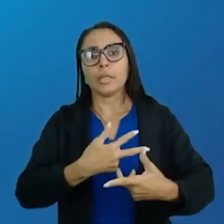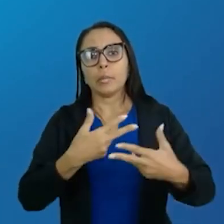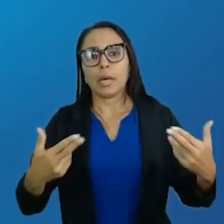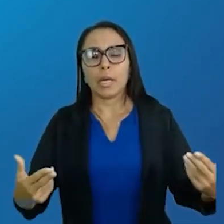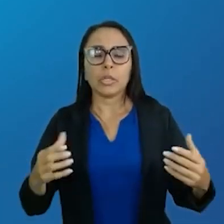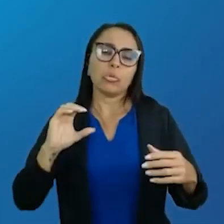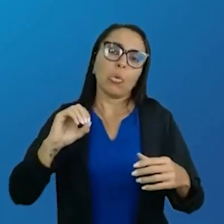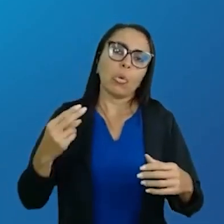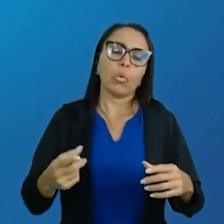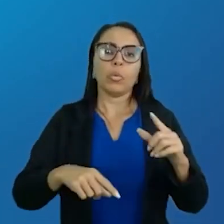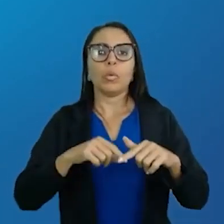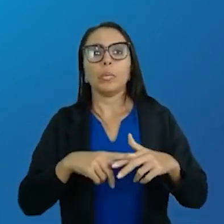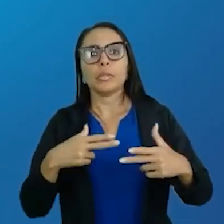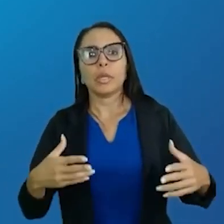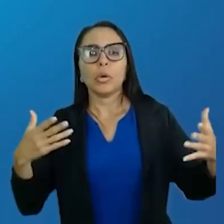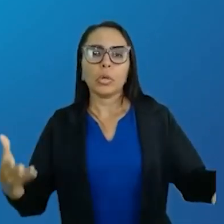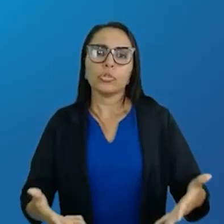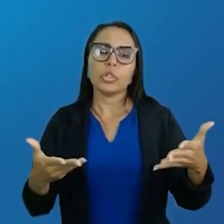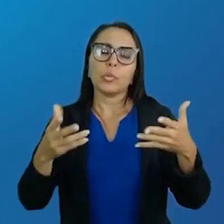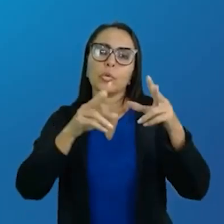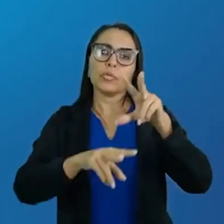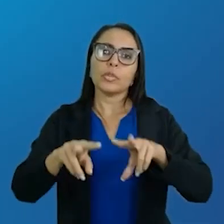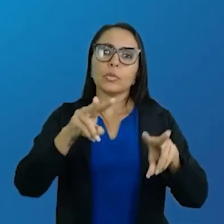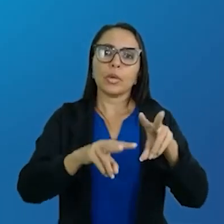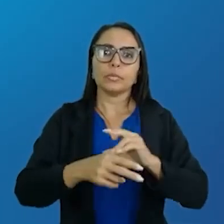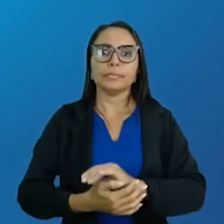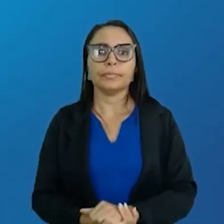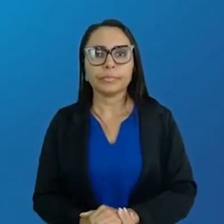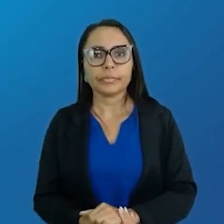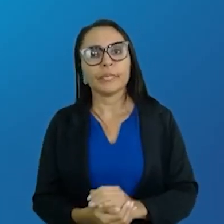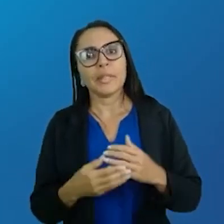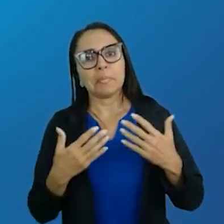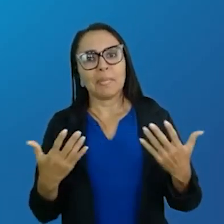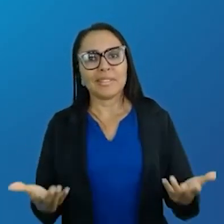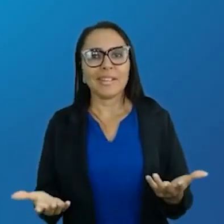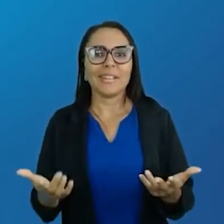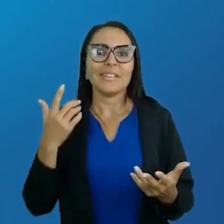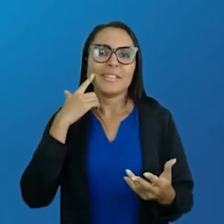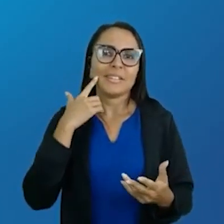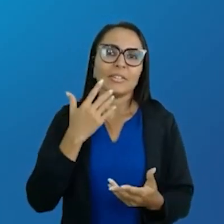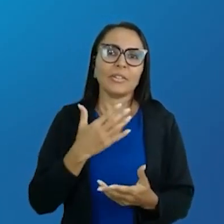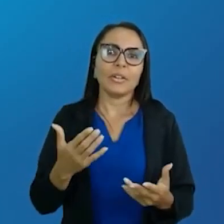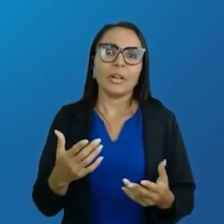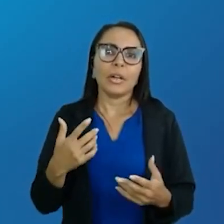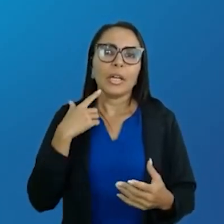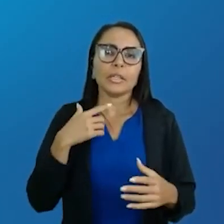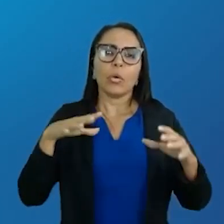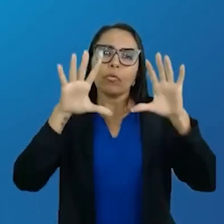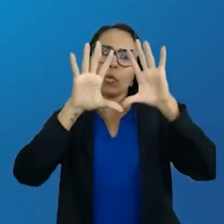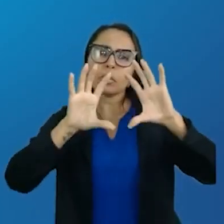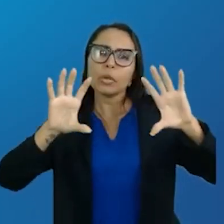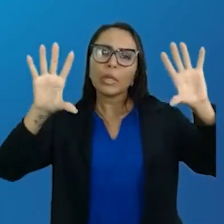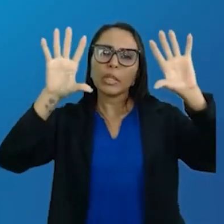qualquer tipo de estímulo visual. Eu não vou ler essa parte de Carl Sagan, mas é isso. A pareidolia é quando você olha para uma nuvem e você vê o formato